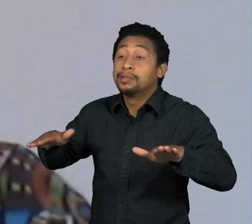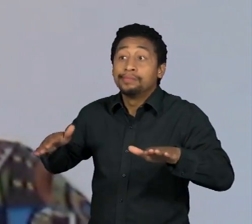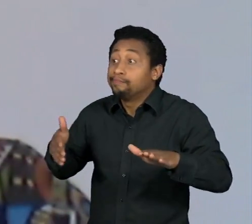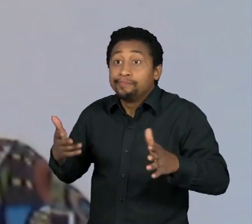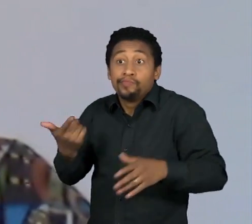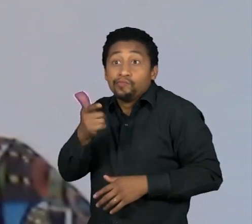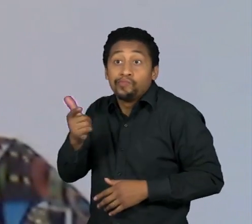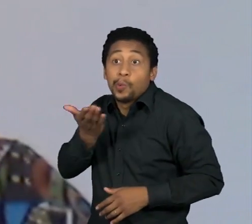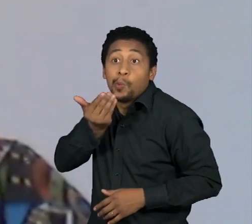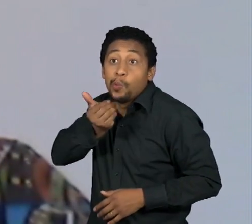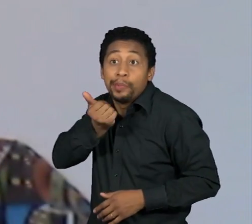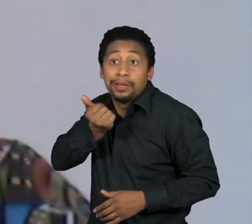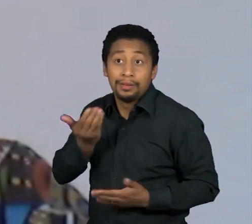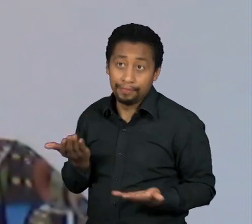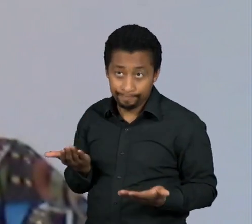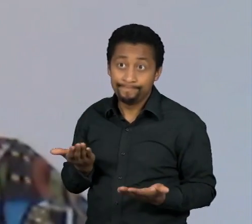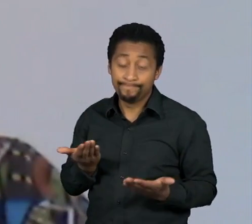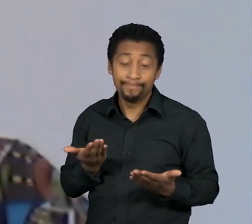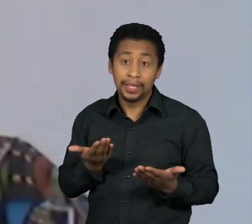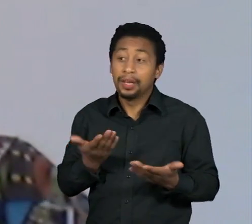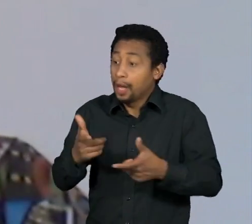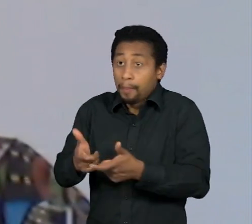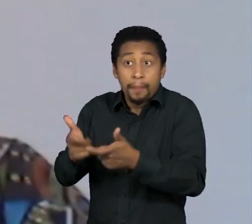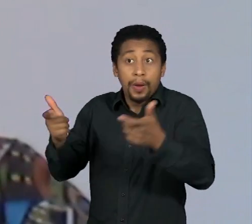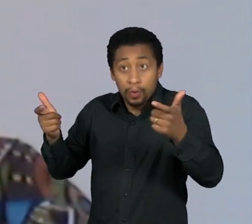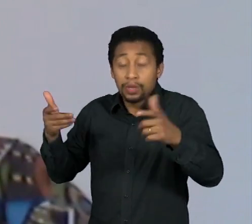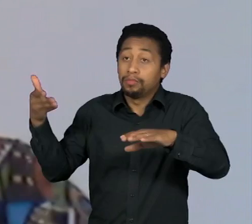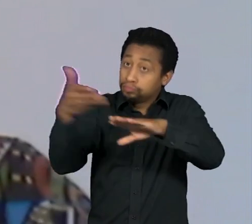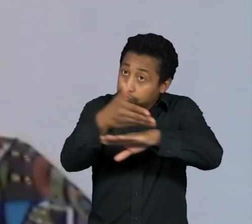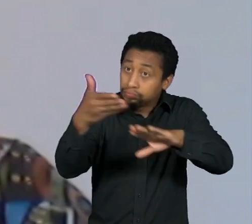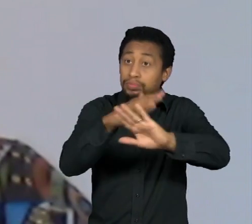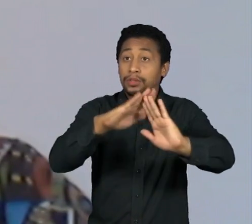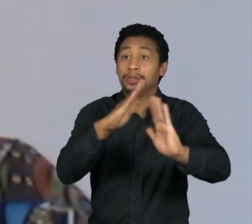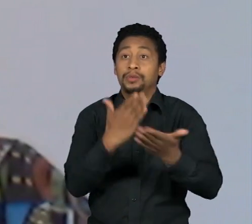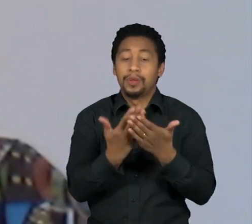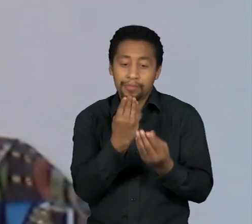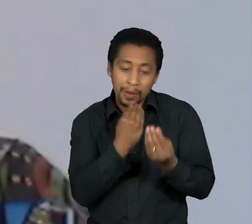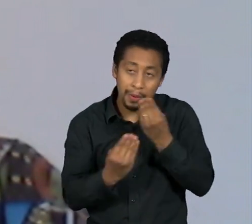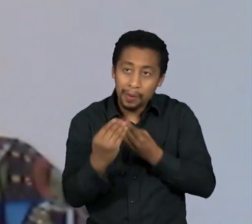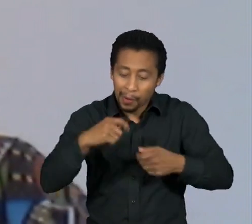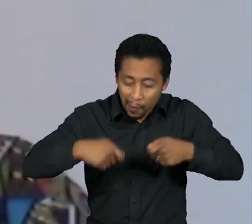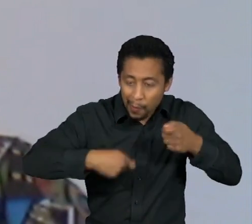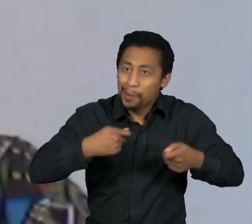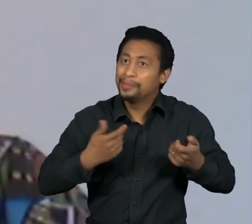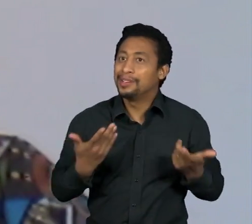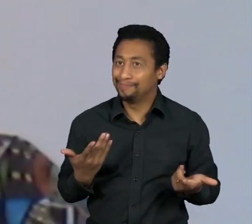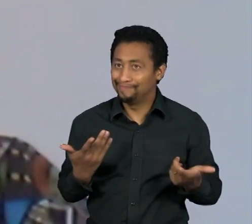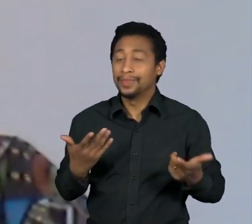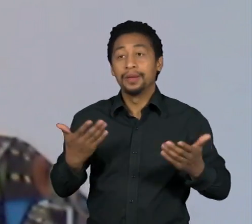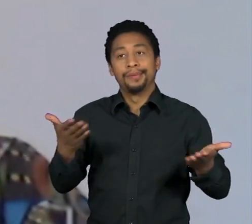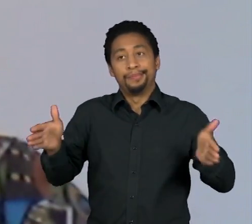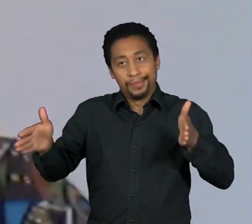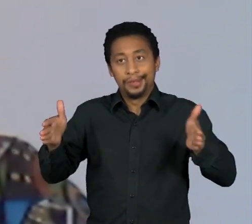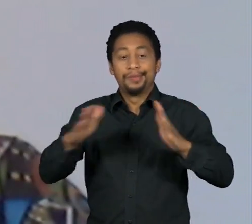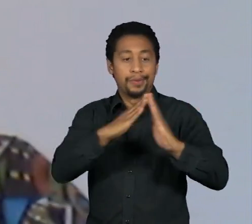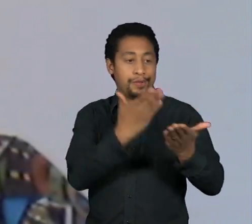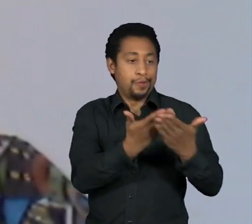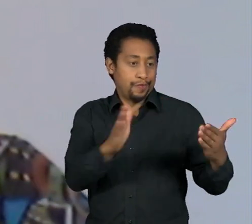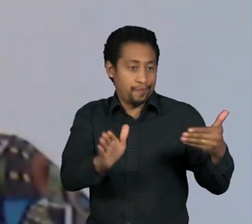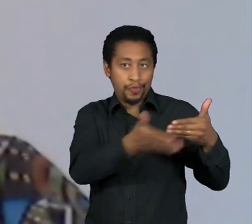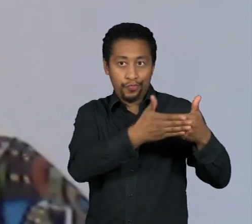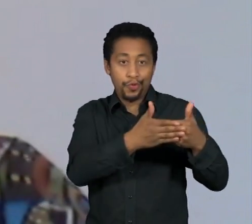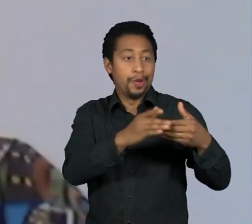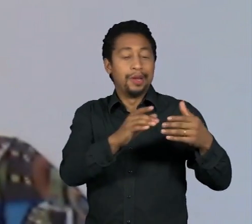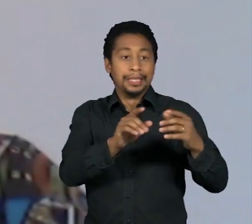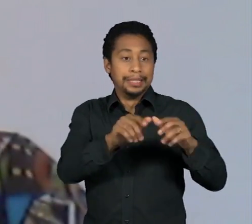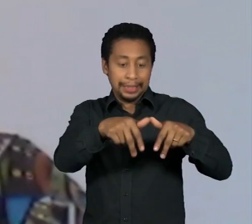nosso país. Quando a gente fecha as escolas, uma medida necessária, importante de distanciamento social, a gente deixa as crianças numa situação de